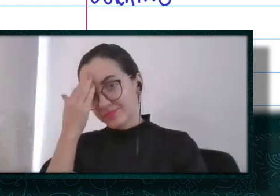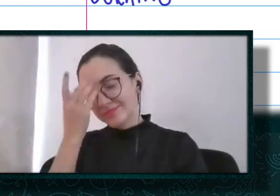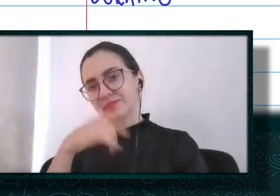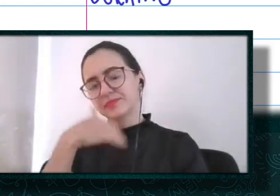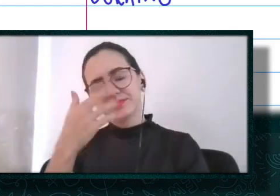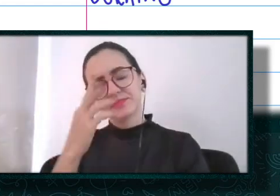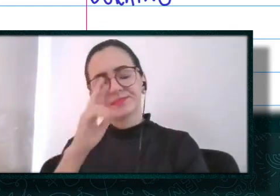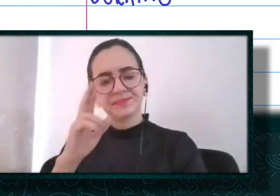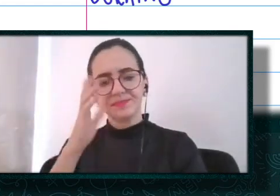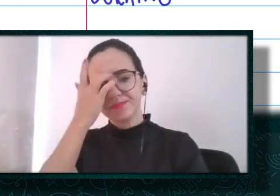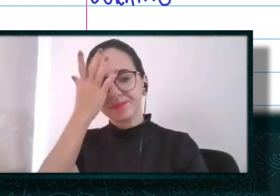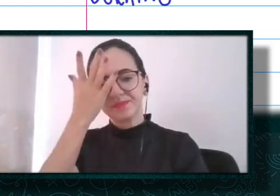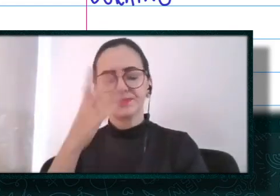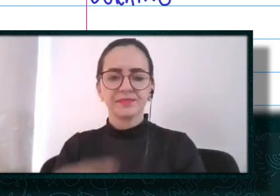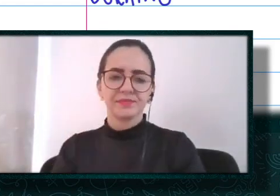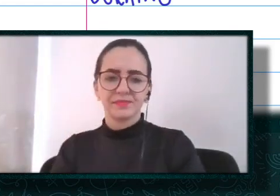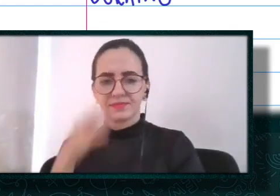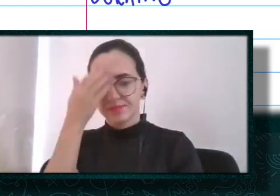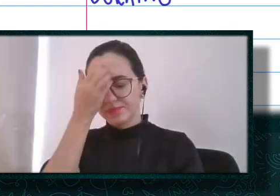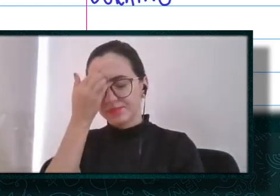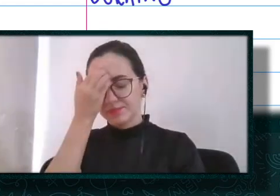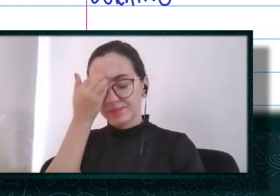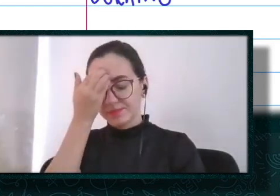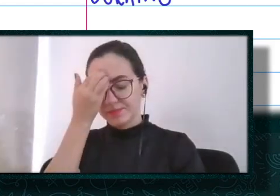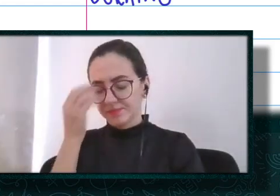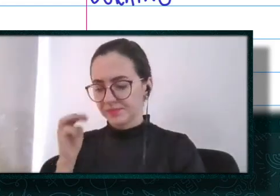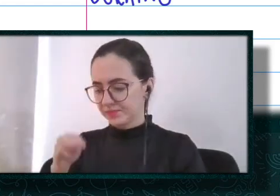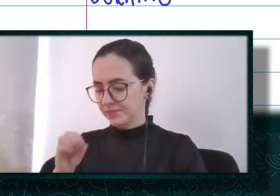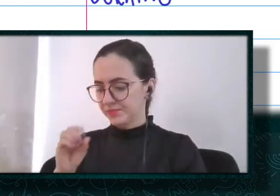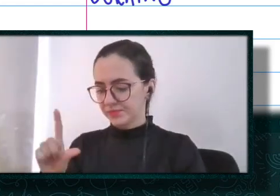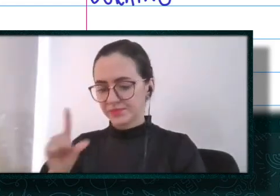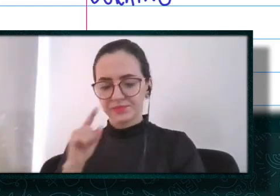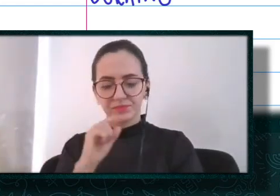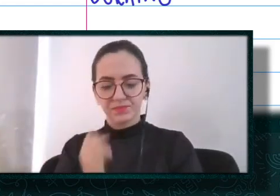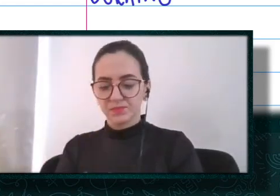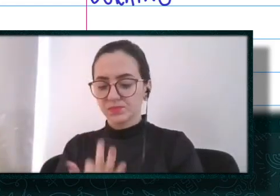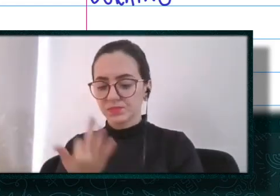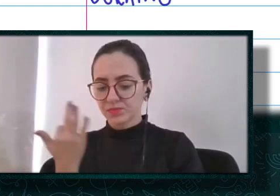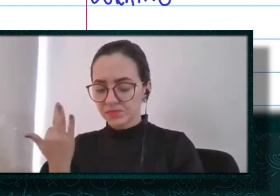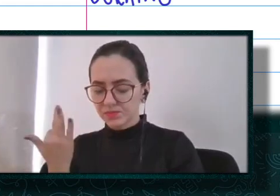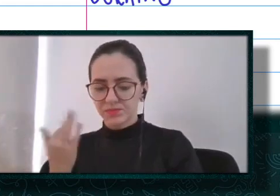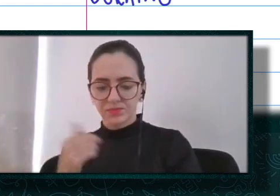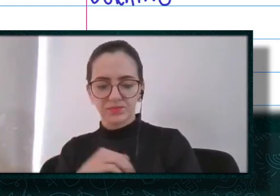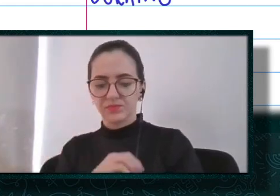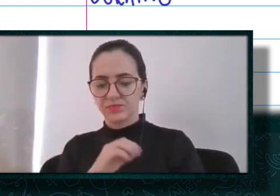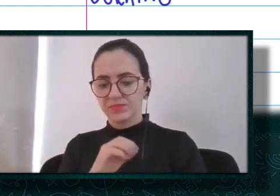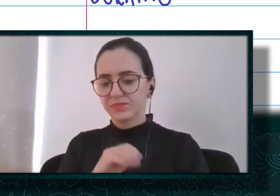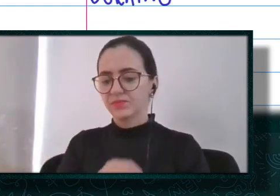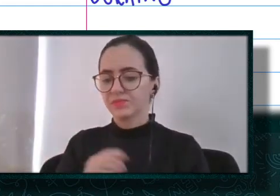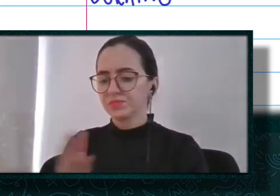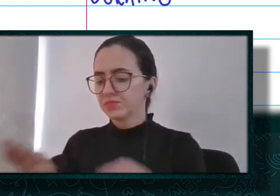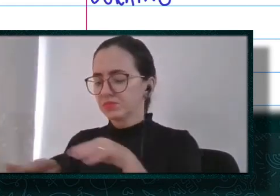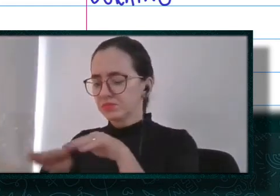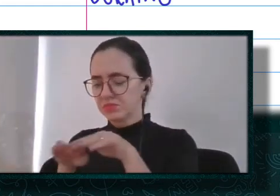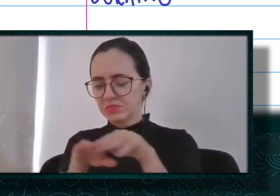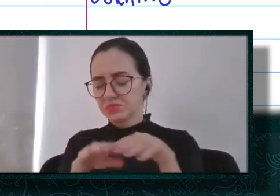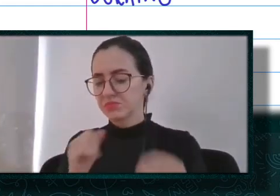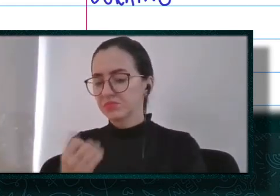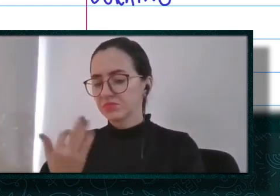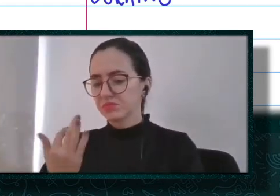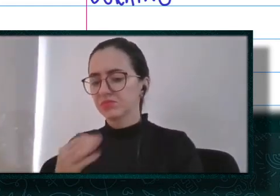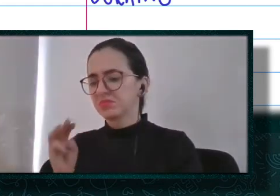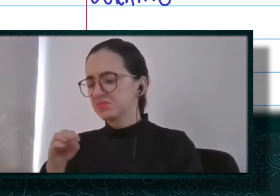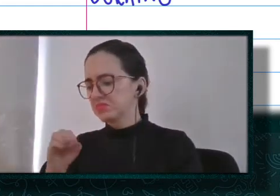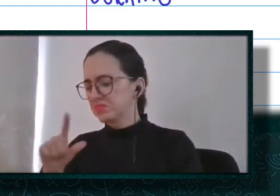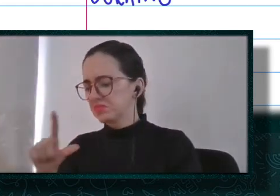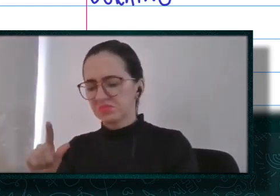saber a quantidade de mols que eu tenho, a proporção entre eles e qual tem menos mols. Bom, aqui a gente já pode ver que quem tem